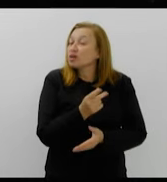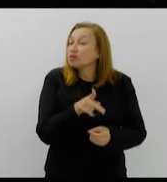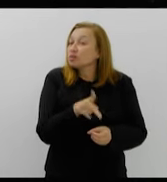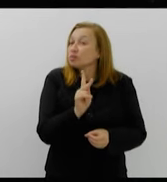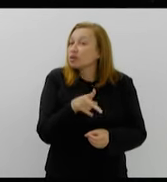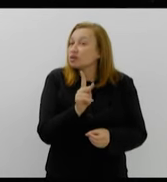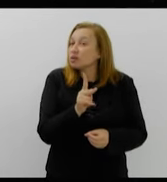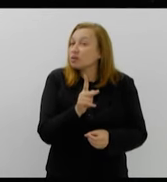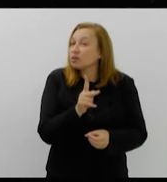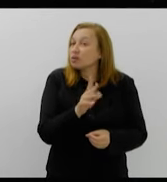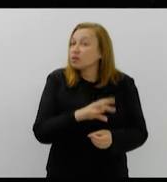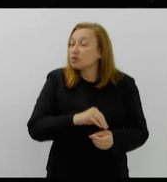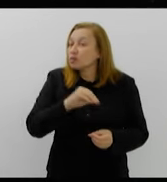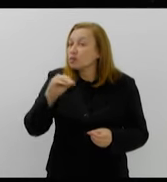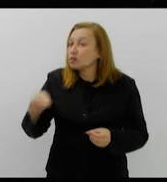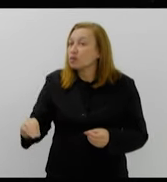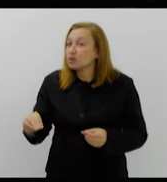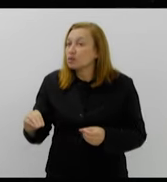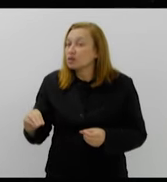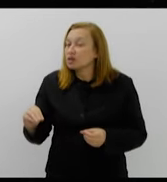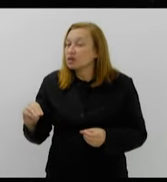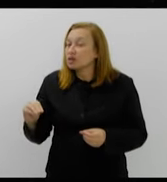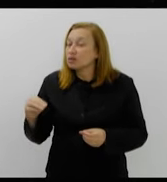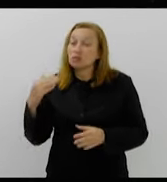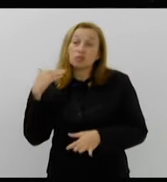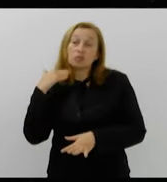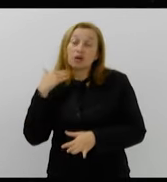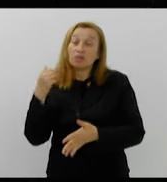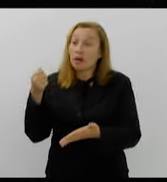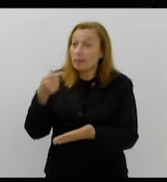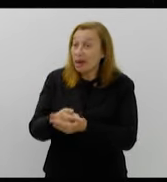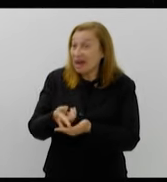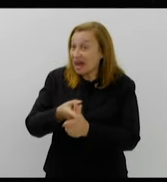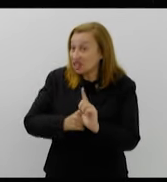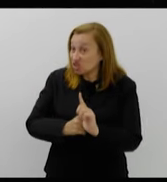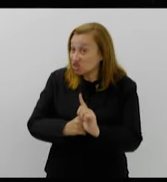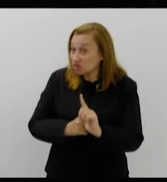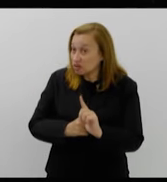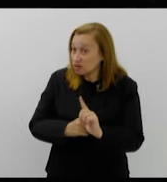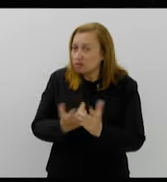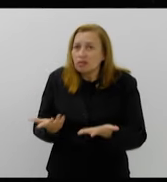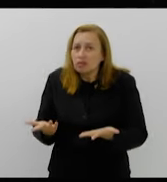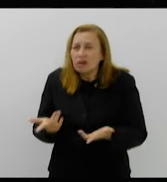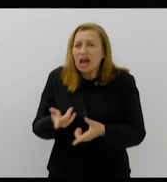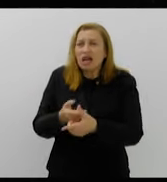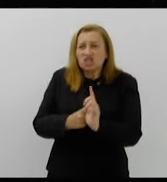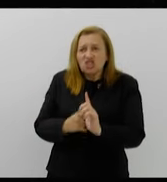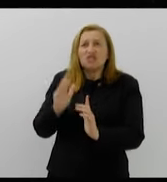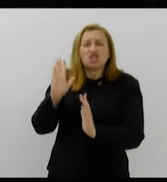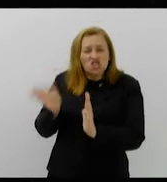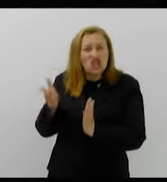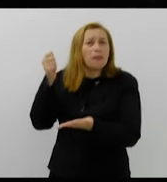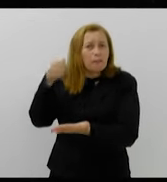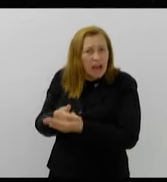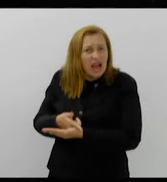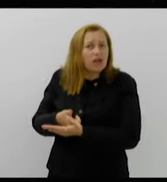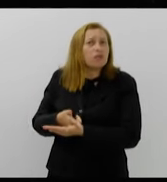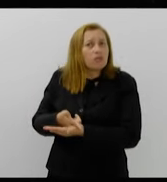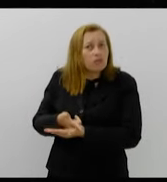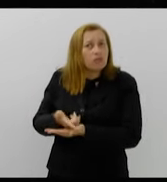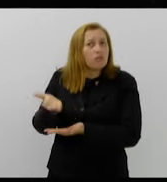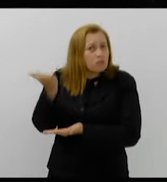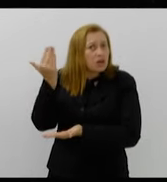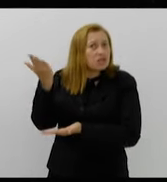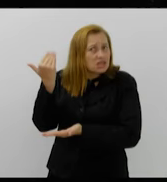Pee e passar pra fonte tesouro para pagar serviço da dívida serviço da dívida que já foi pago